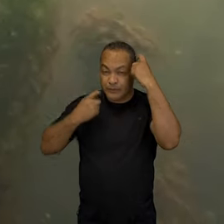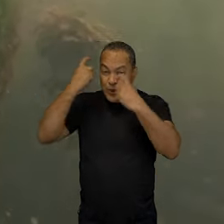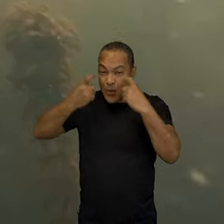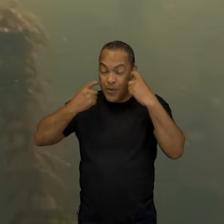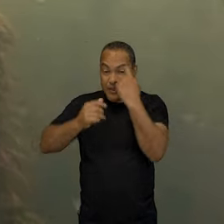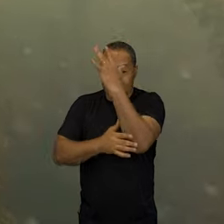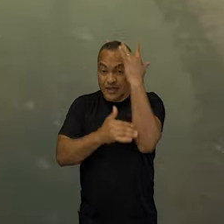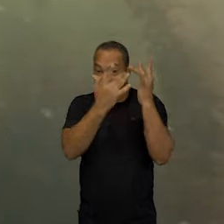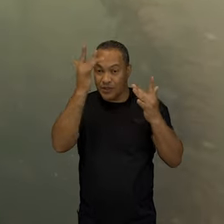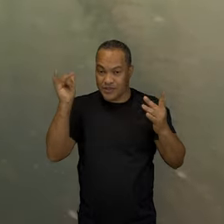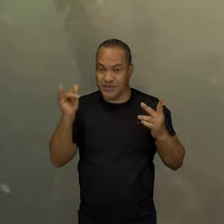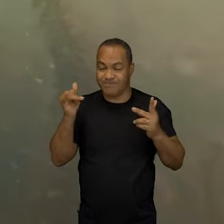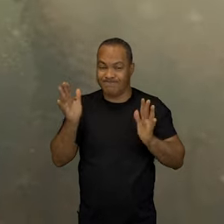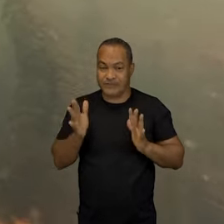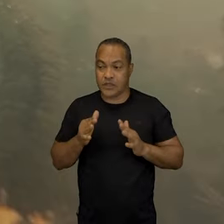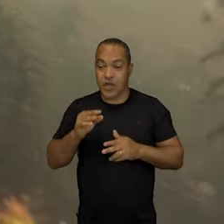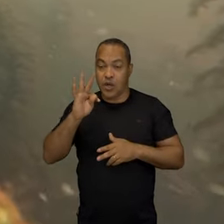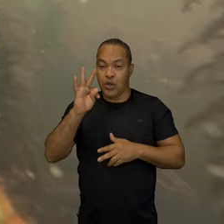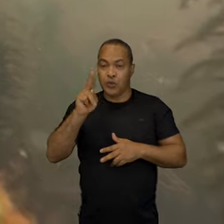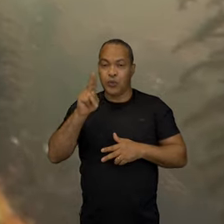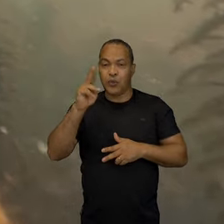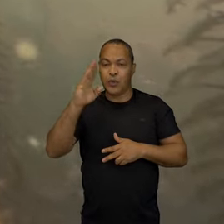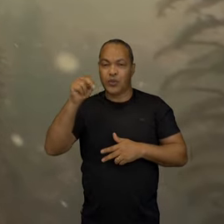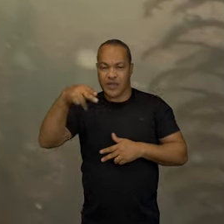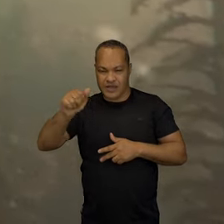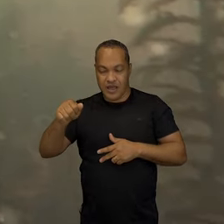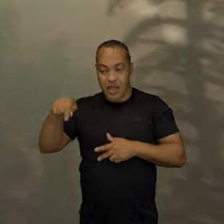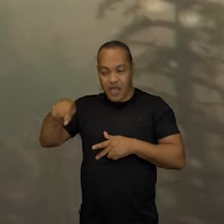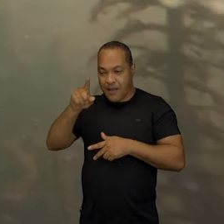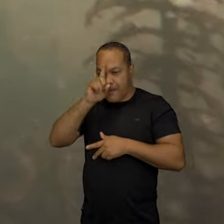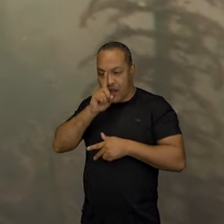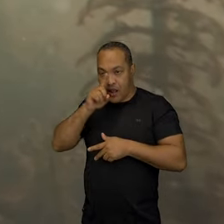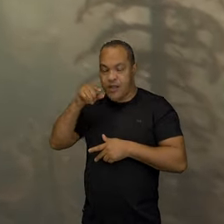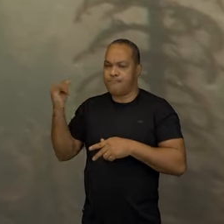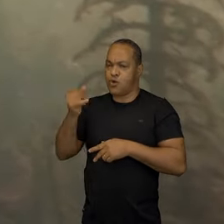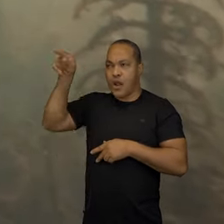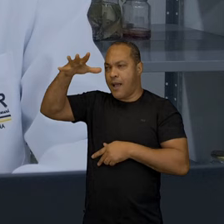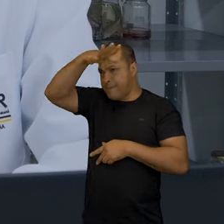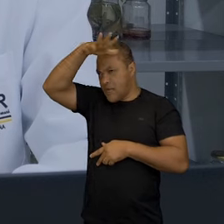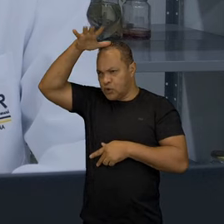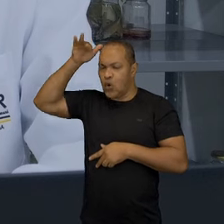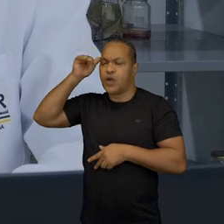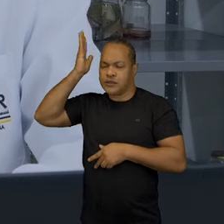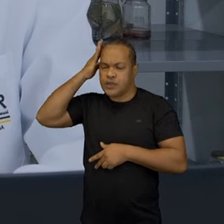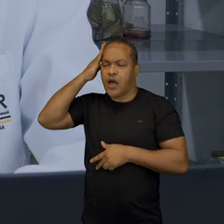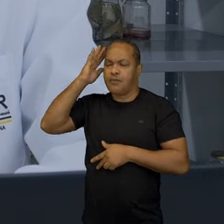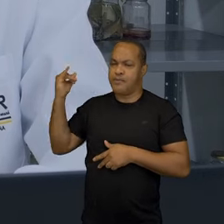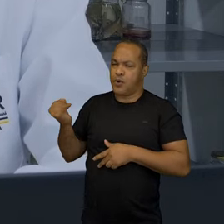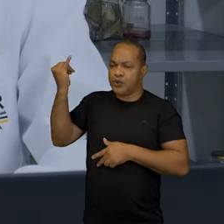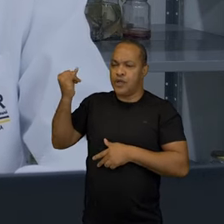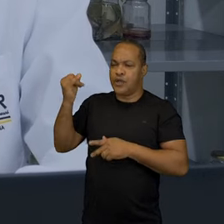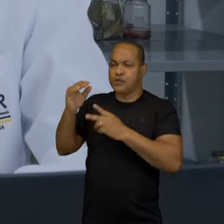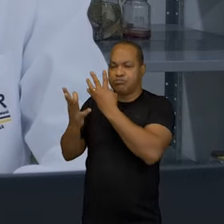ao meio ambiente. O tucunaré, na região da Bacia Amazônica, tem uma importância, né, no ciclo ecológico, dentro